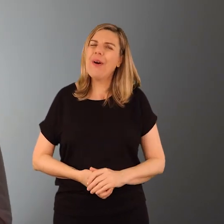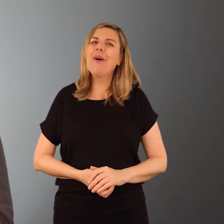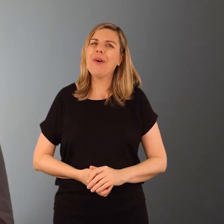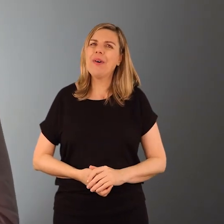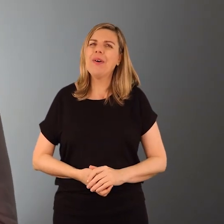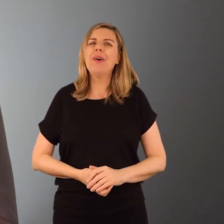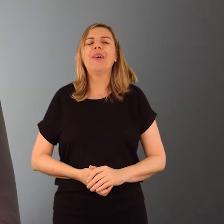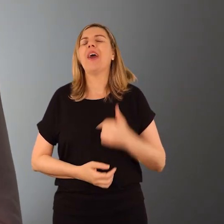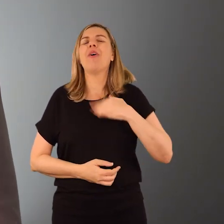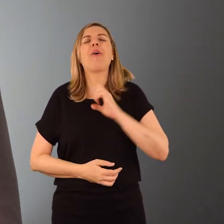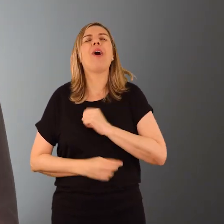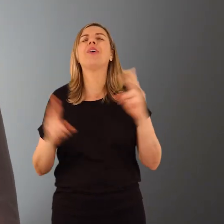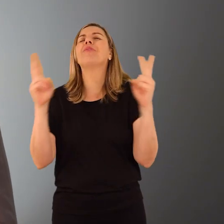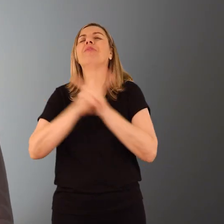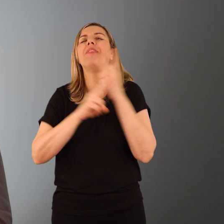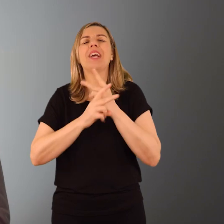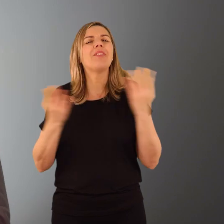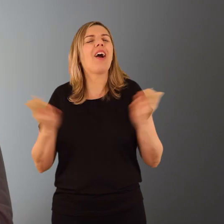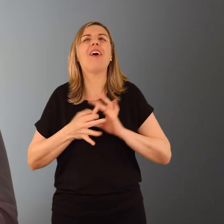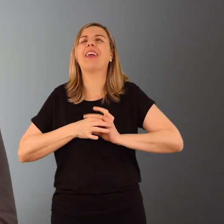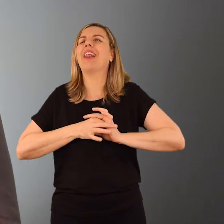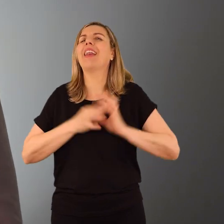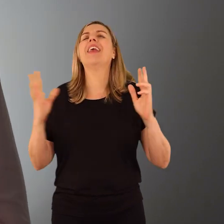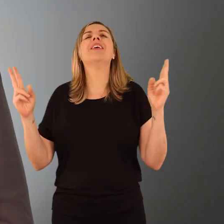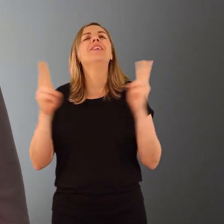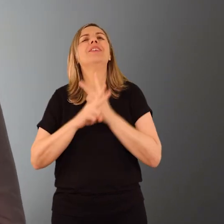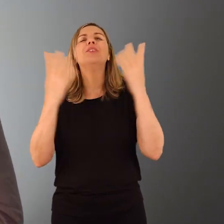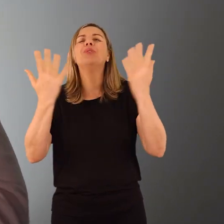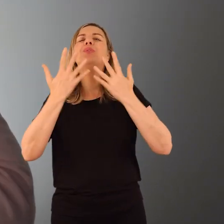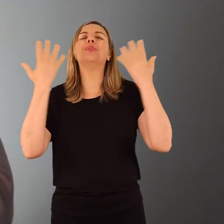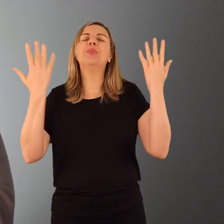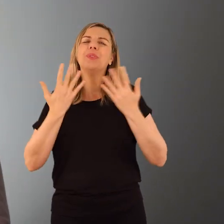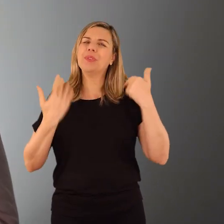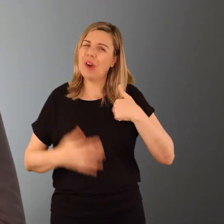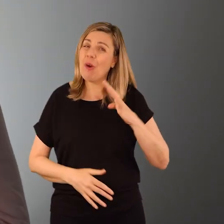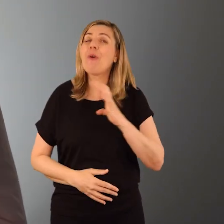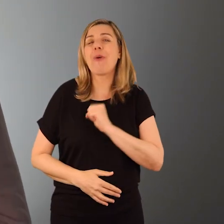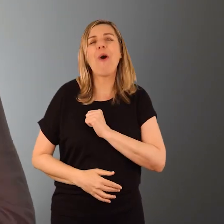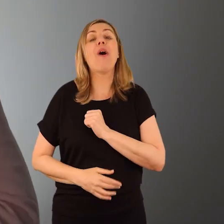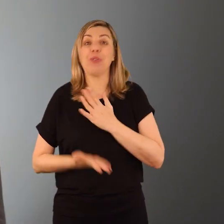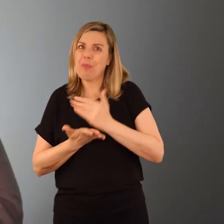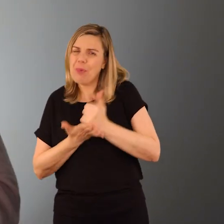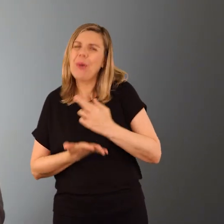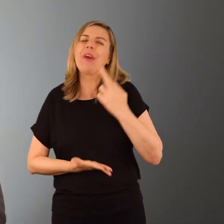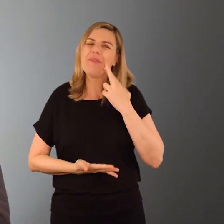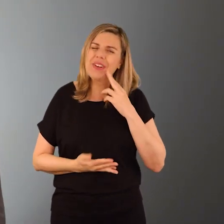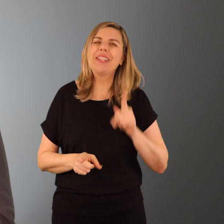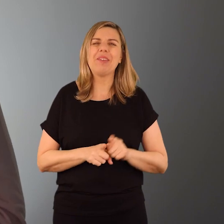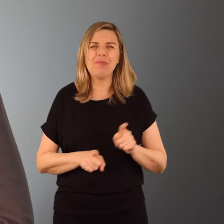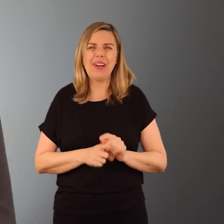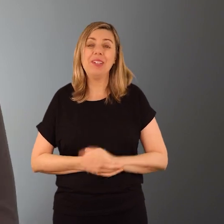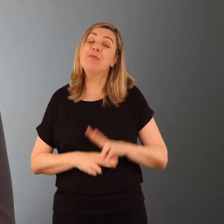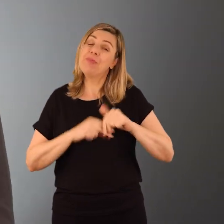mais bom é o ventinho mesmo, sabe? Que agora eu fico mesmo recebendo ventinho. Assim, eu gosto muito de ventinho, de bolo, de refrigerante. Sorri.